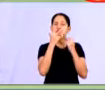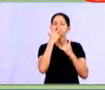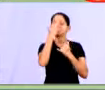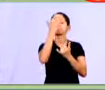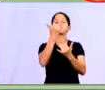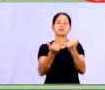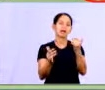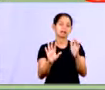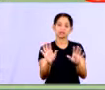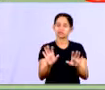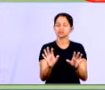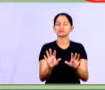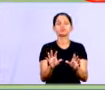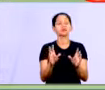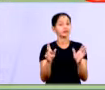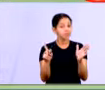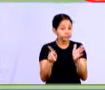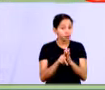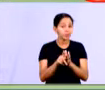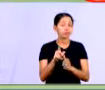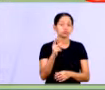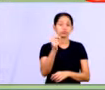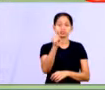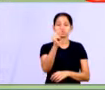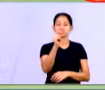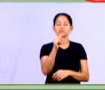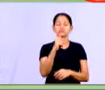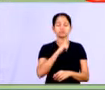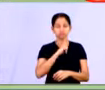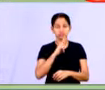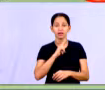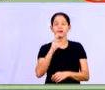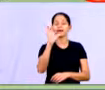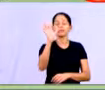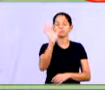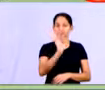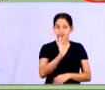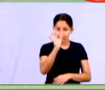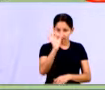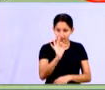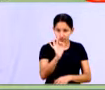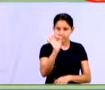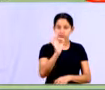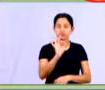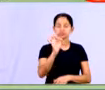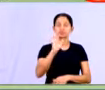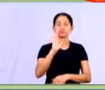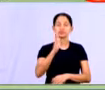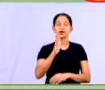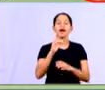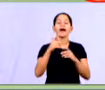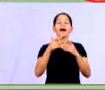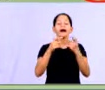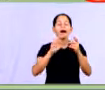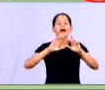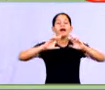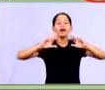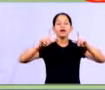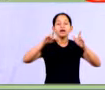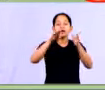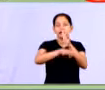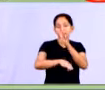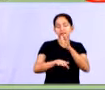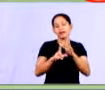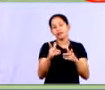como? O capital próprio é representado por uma determinada taxa, que aqui está, mais a diferença entre esse custo